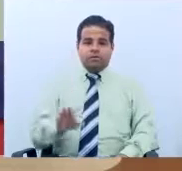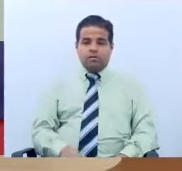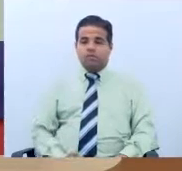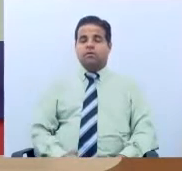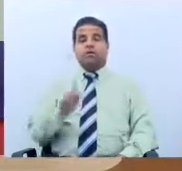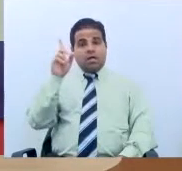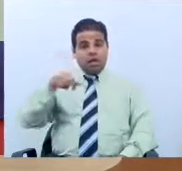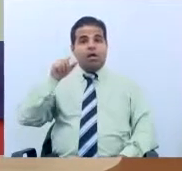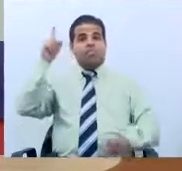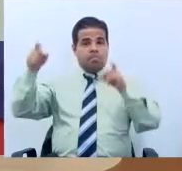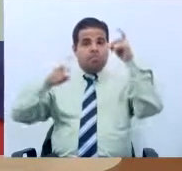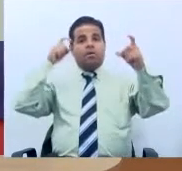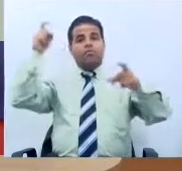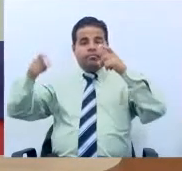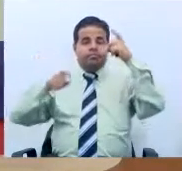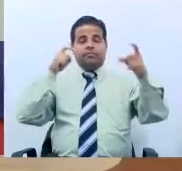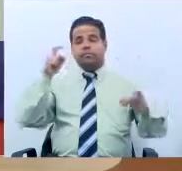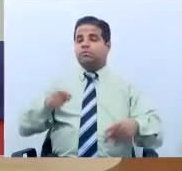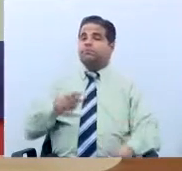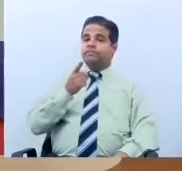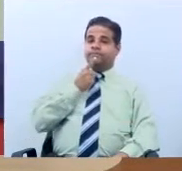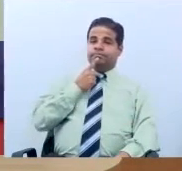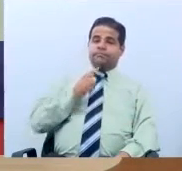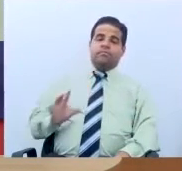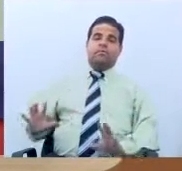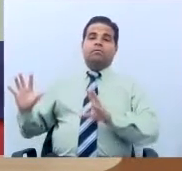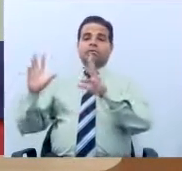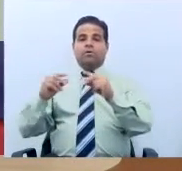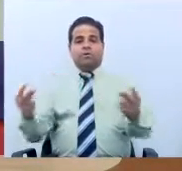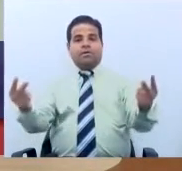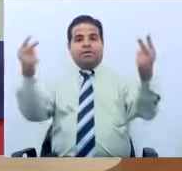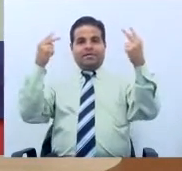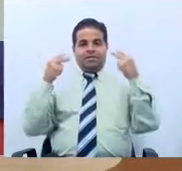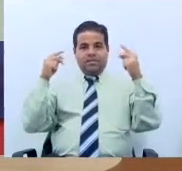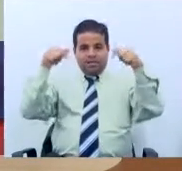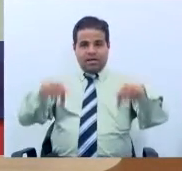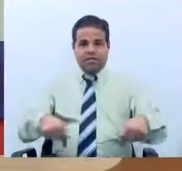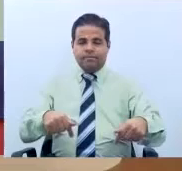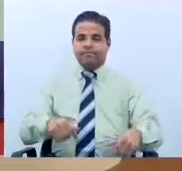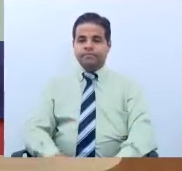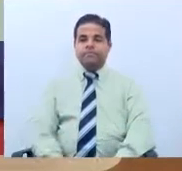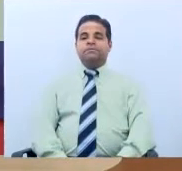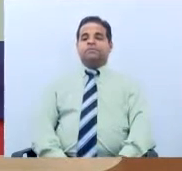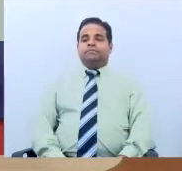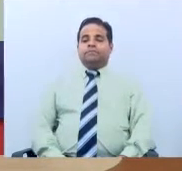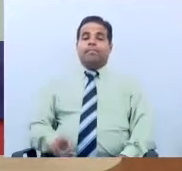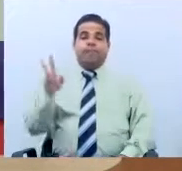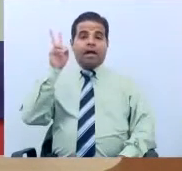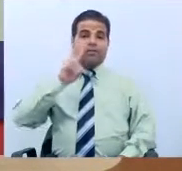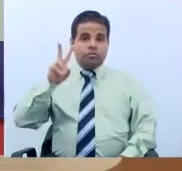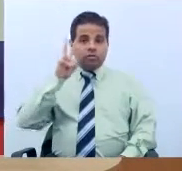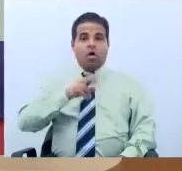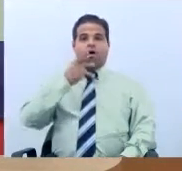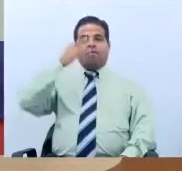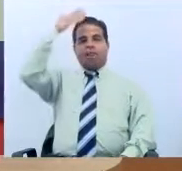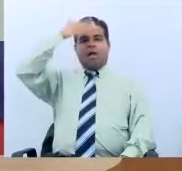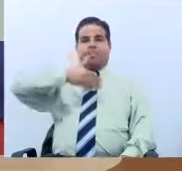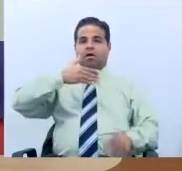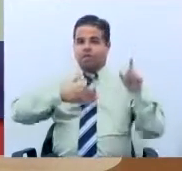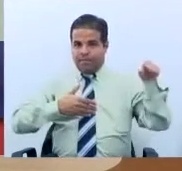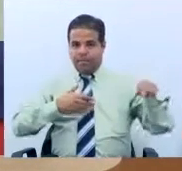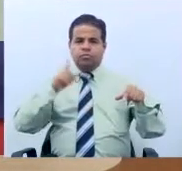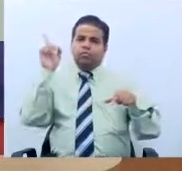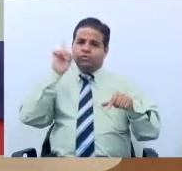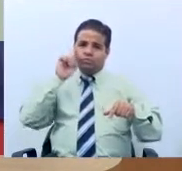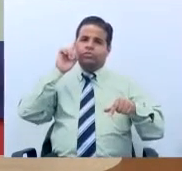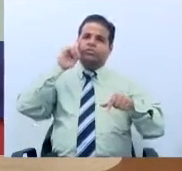é preocupante. Dizer para todos aqueles que nos assistem que a história dirá, os dias se